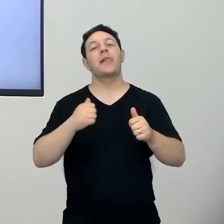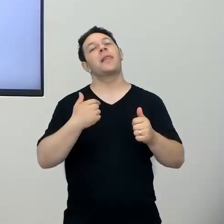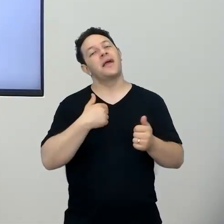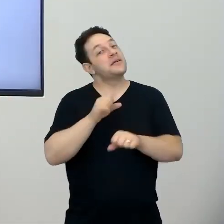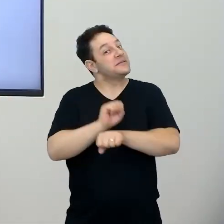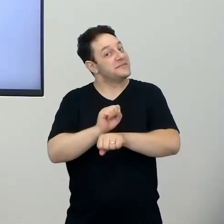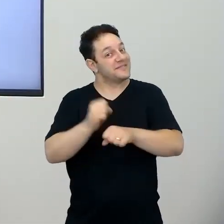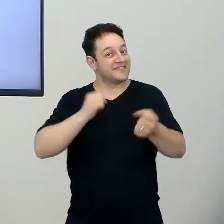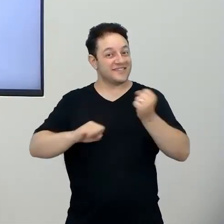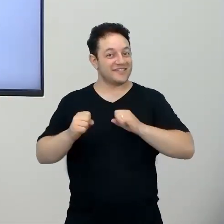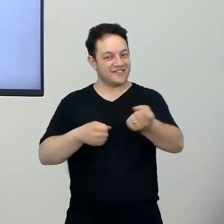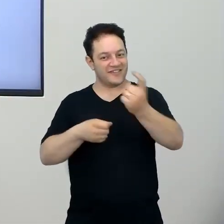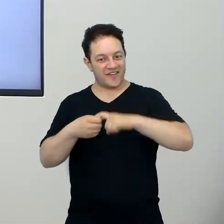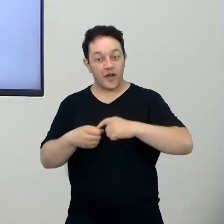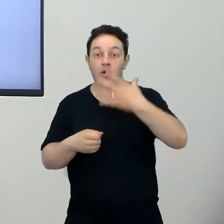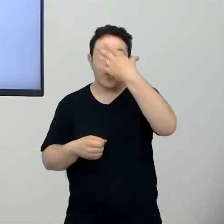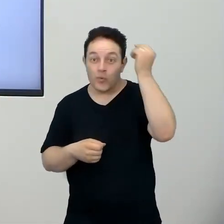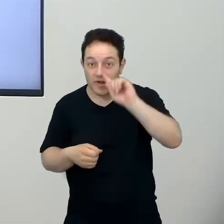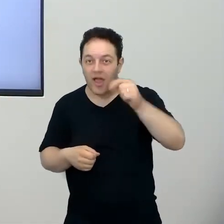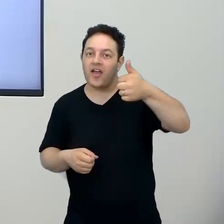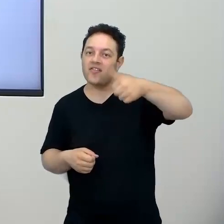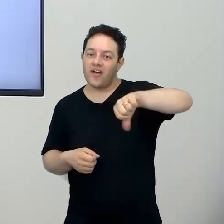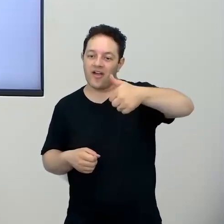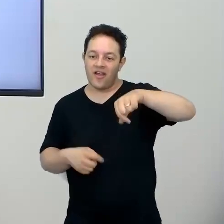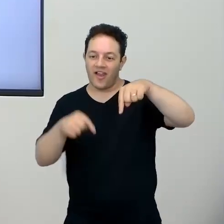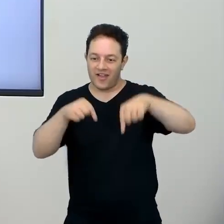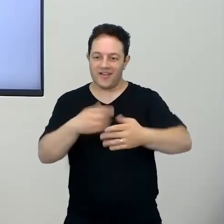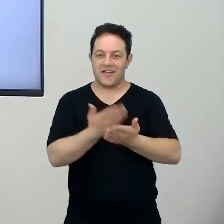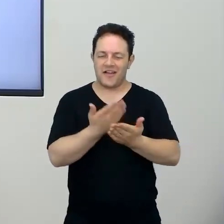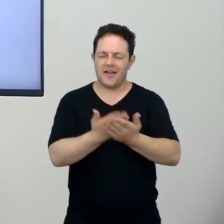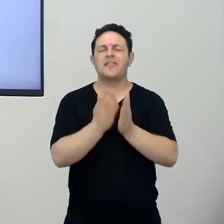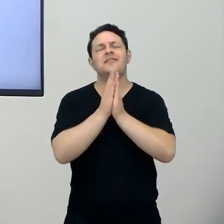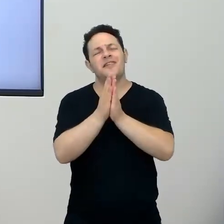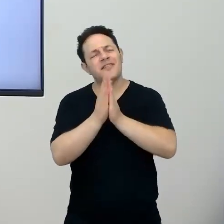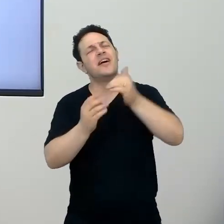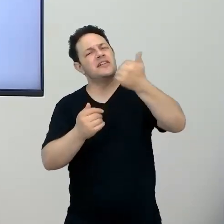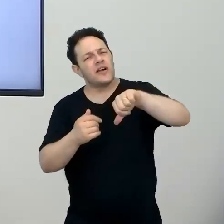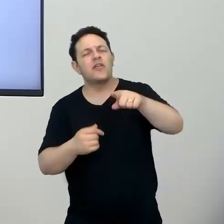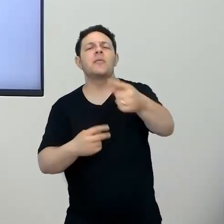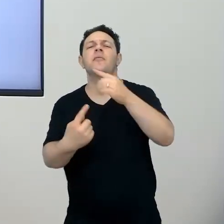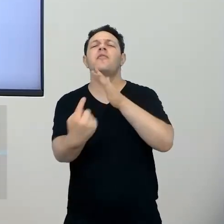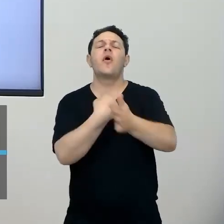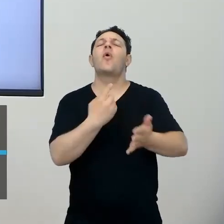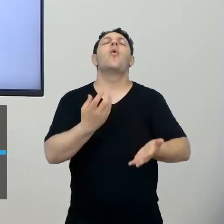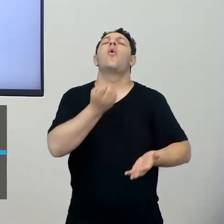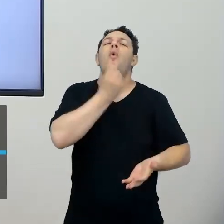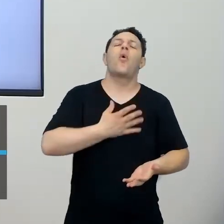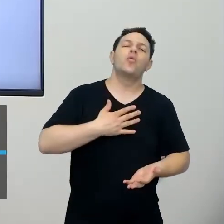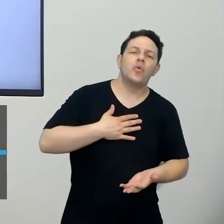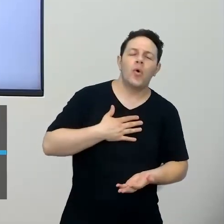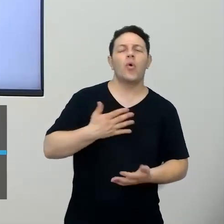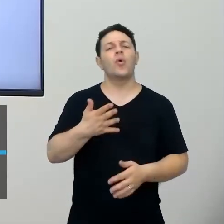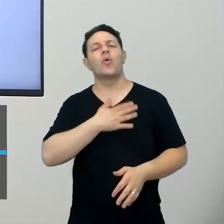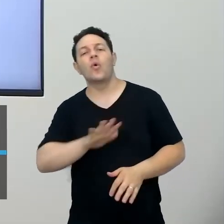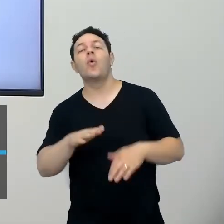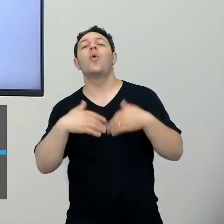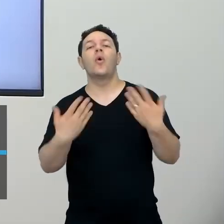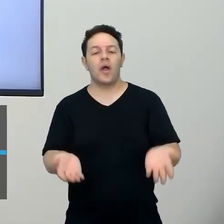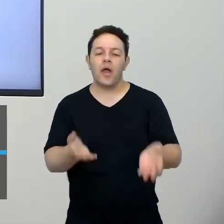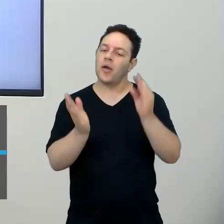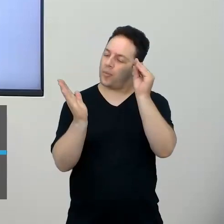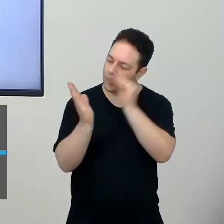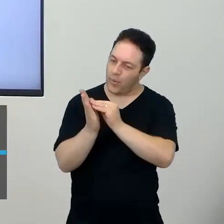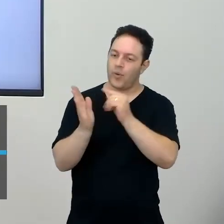eu espero você. Não esqueça de avaliar a nossa aula, avalia mesmo, fala o que você gostou, fala o que você não gostou, anote no